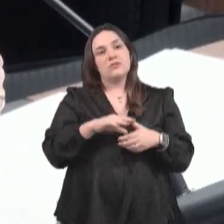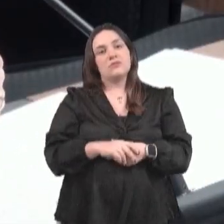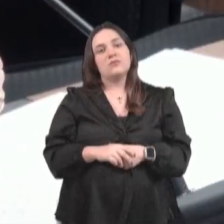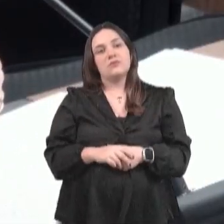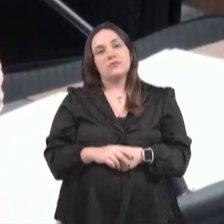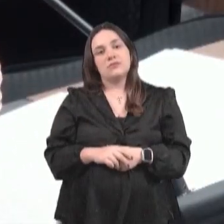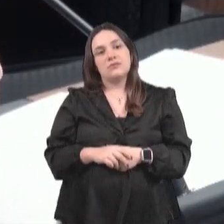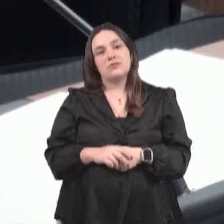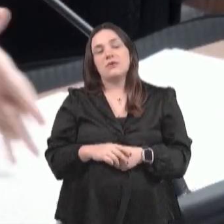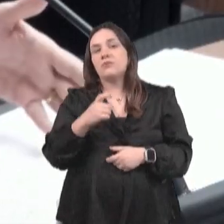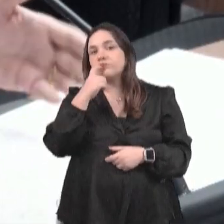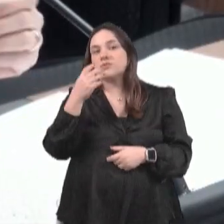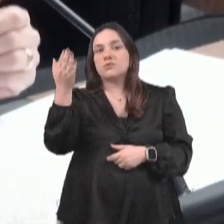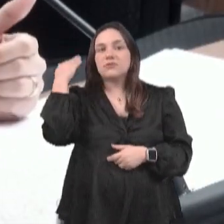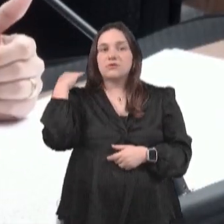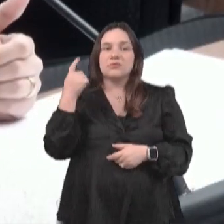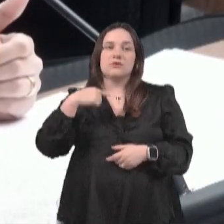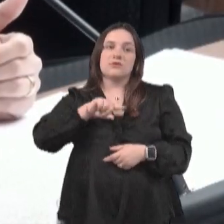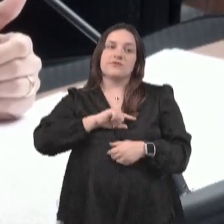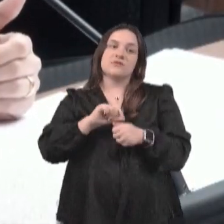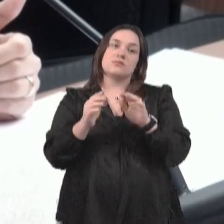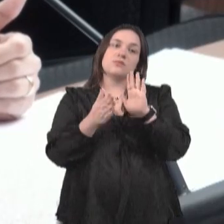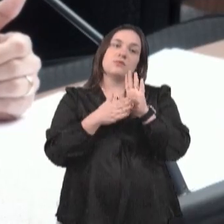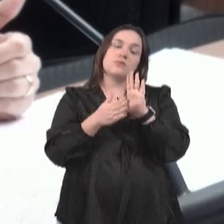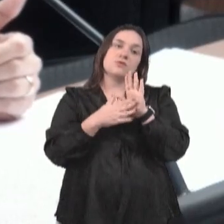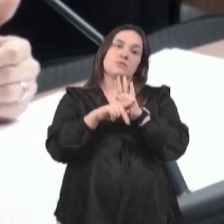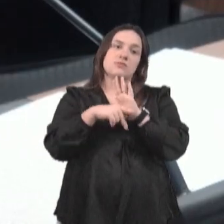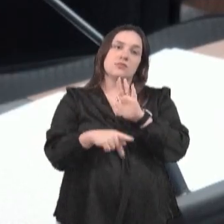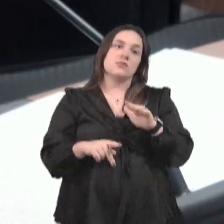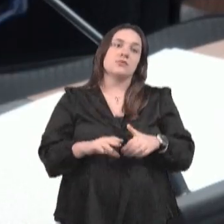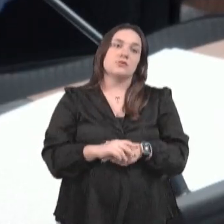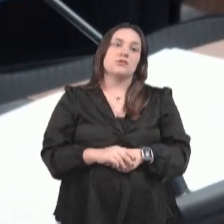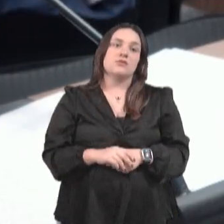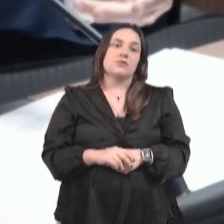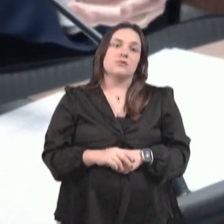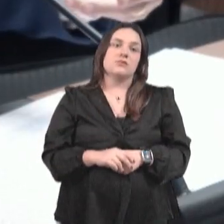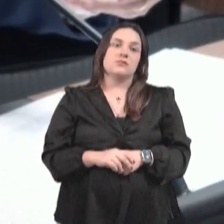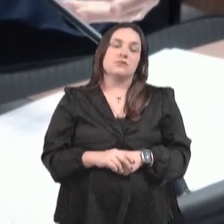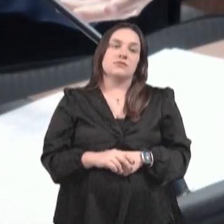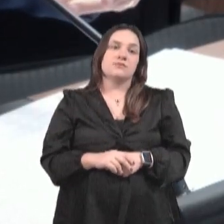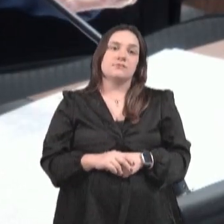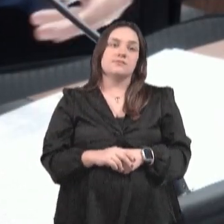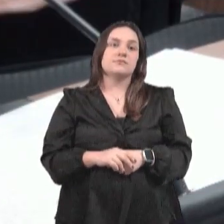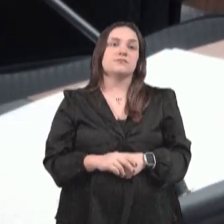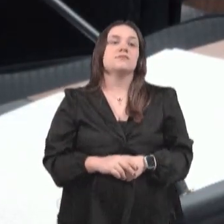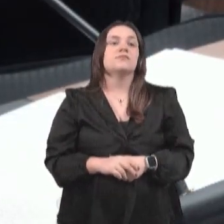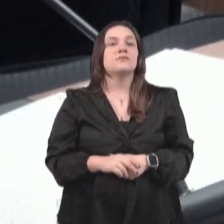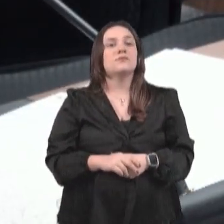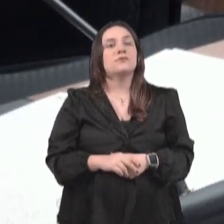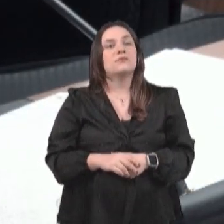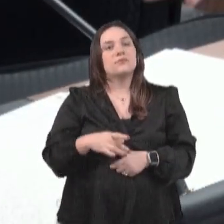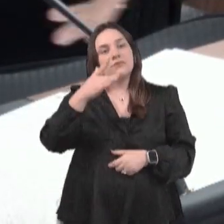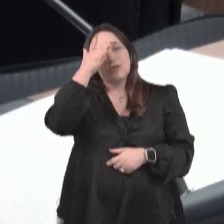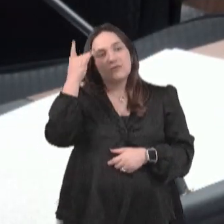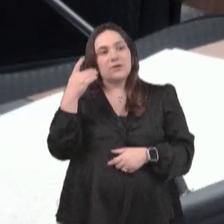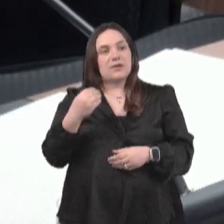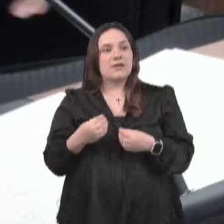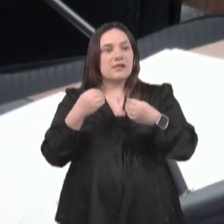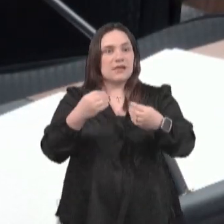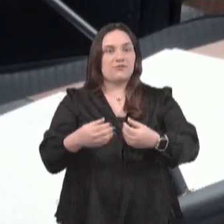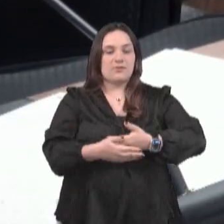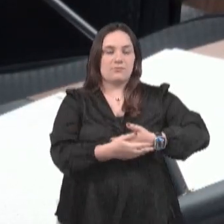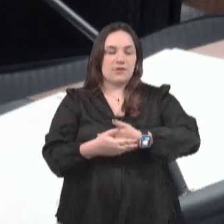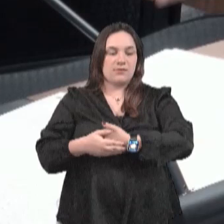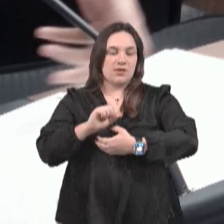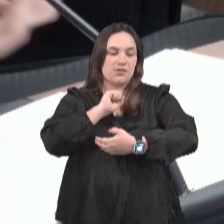poucos dias nós propusemos um projeto sobre a questão das pessoas que estão levando a bebê reborn,